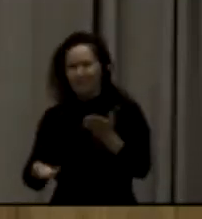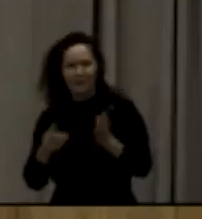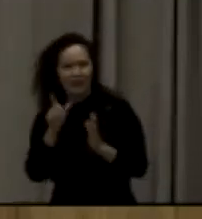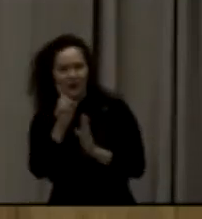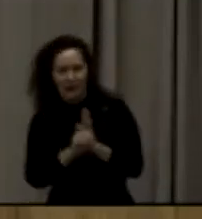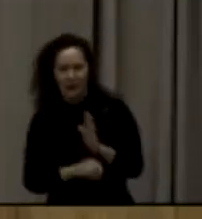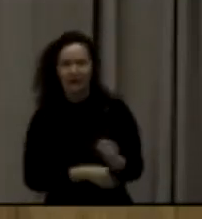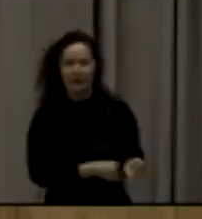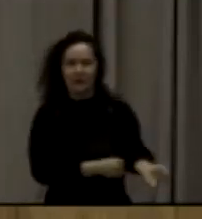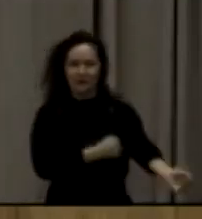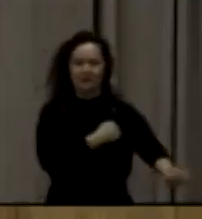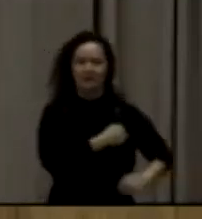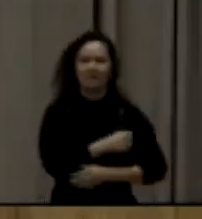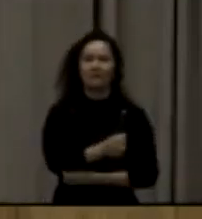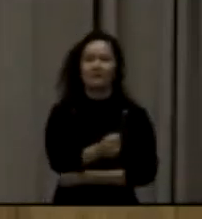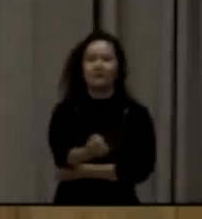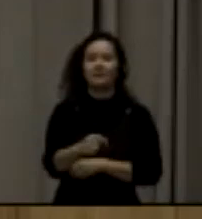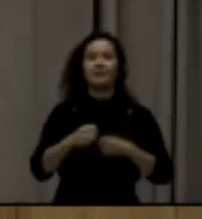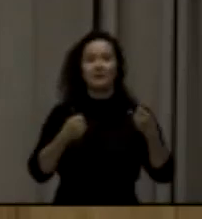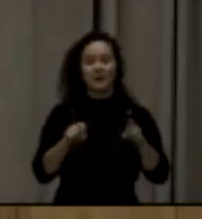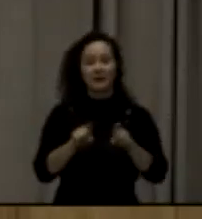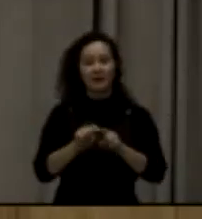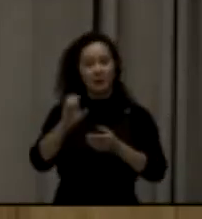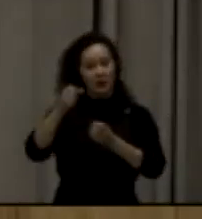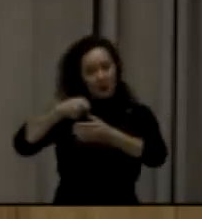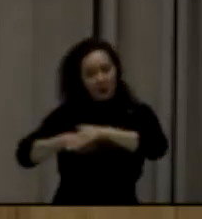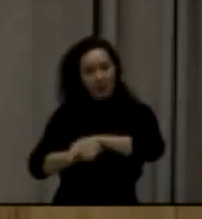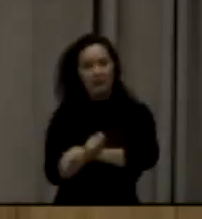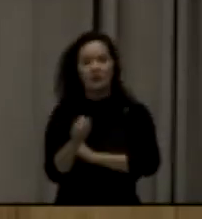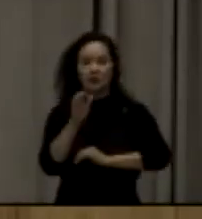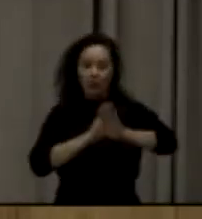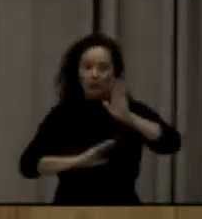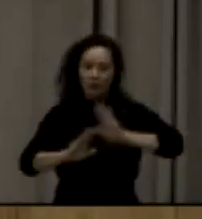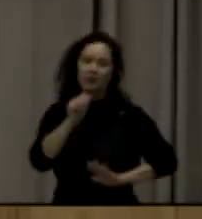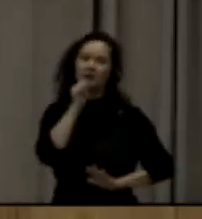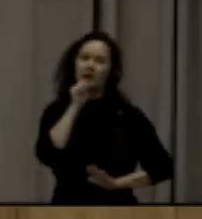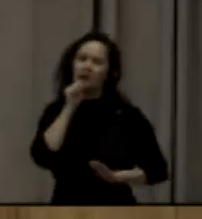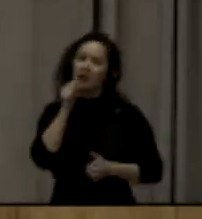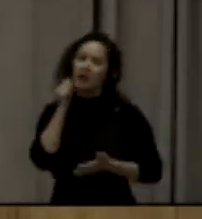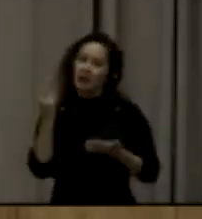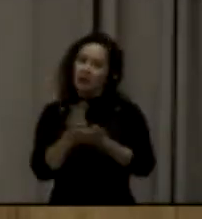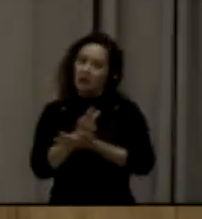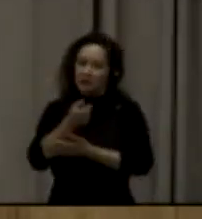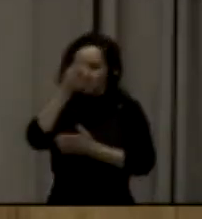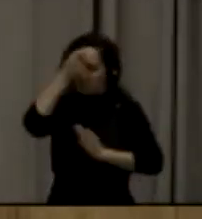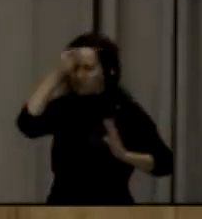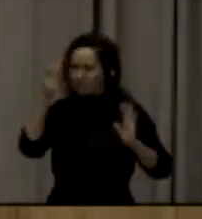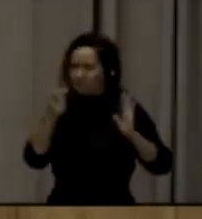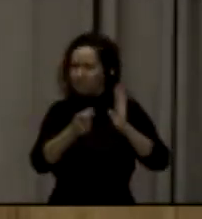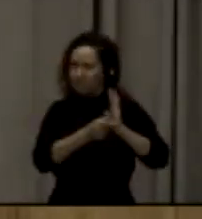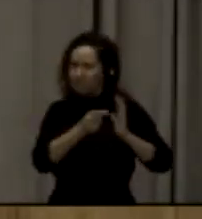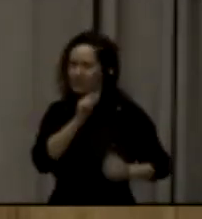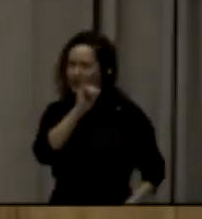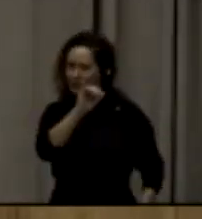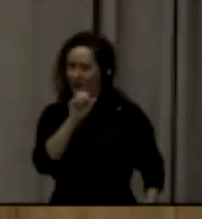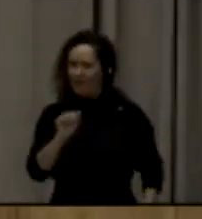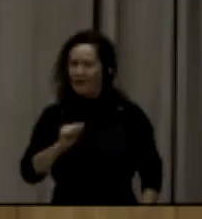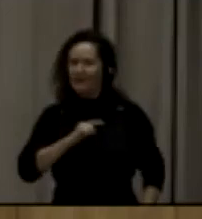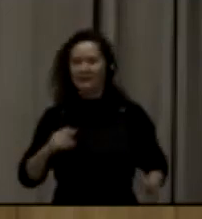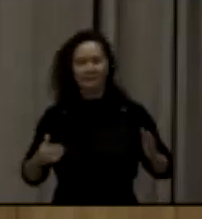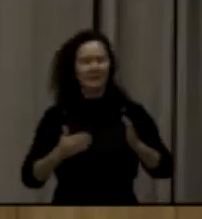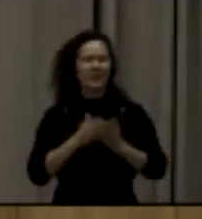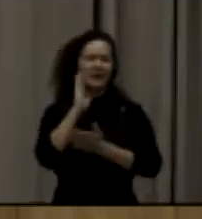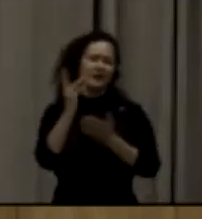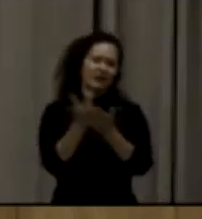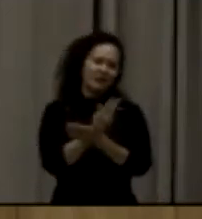de retrocesso. É preciso também investir e ter muito cuidado. Há em curso, eu acho, a inteligência artificial